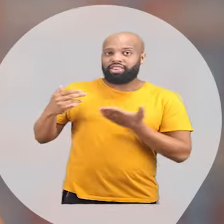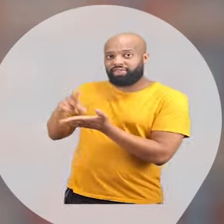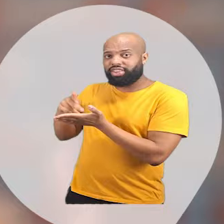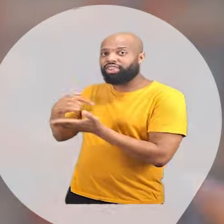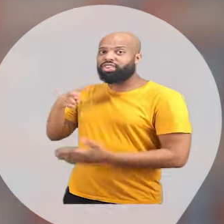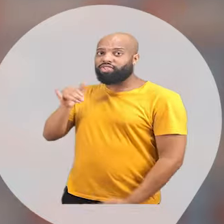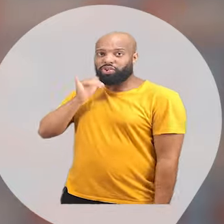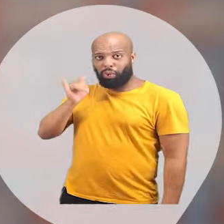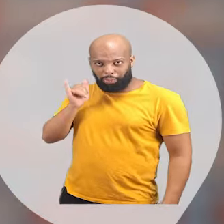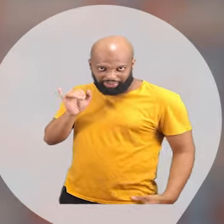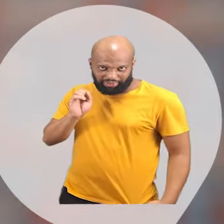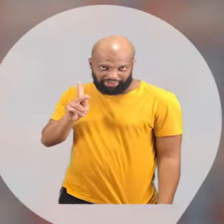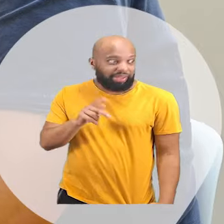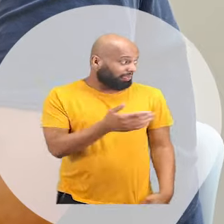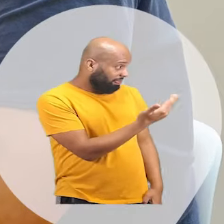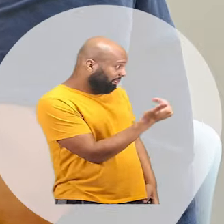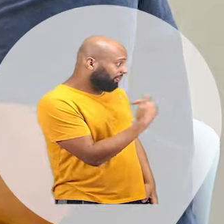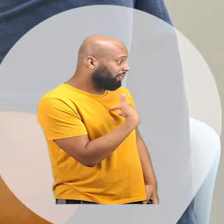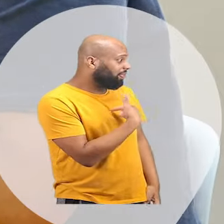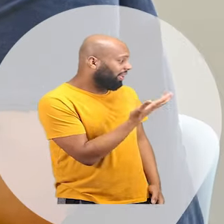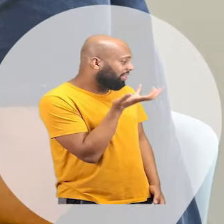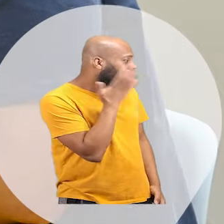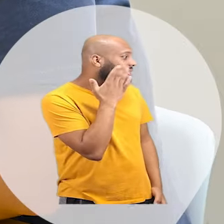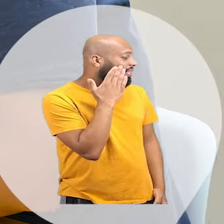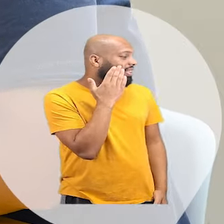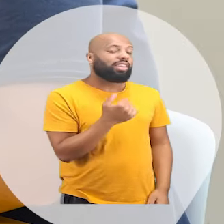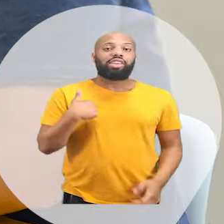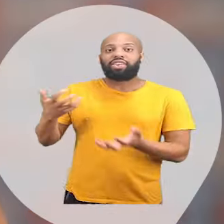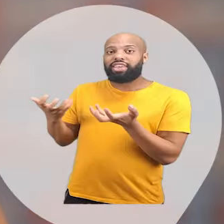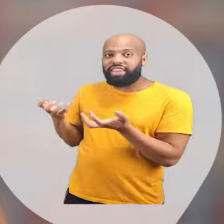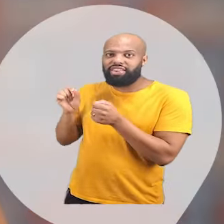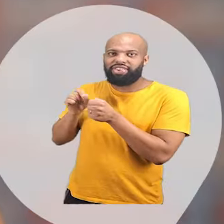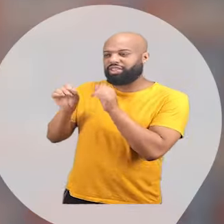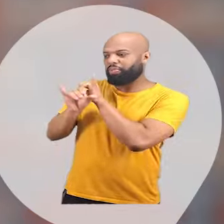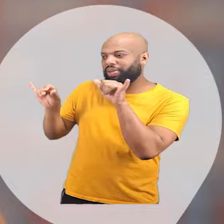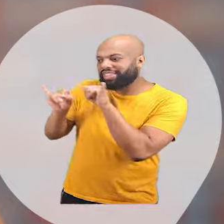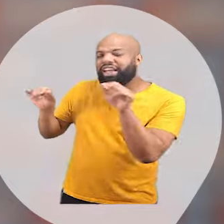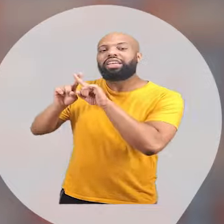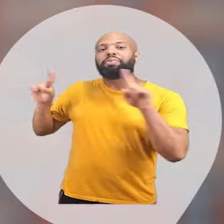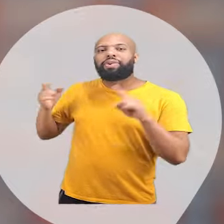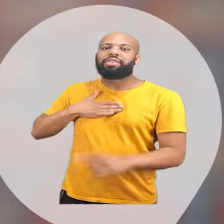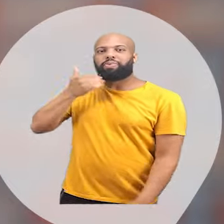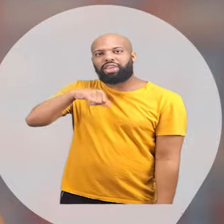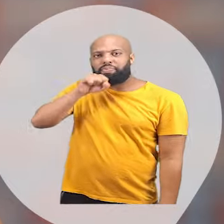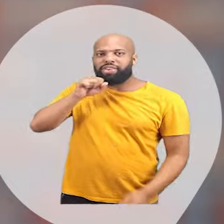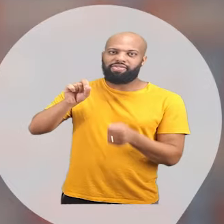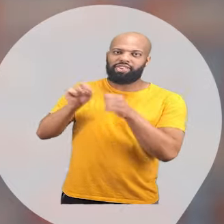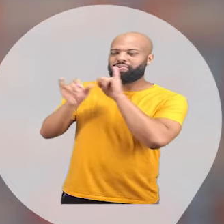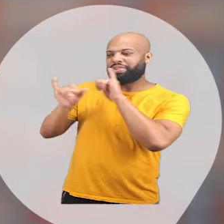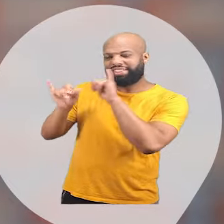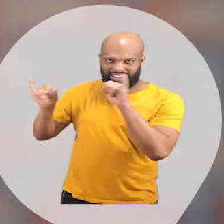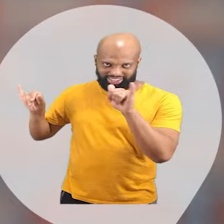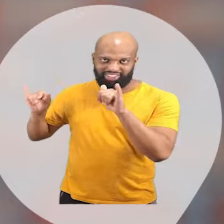verdade vou contar Então vamos lá eu queria sair né Eu queria fazer publicidade mas minha mãe fez